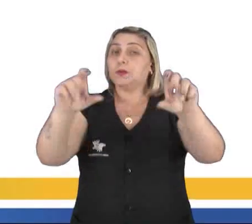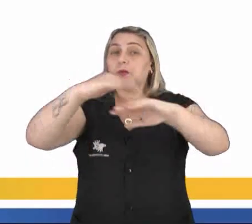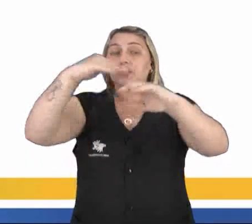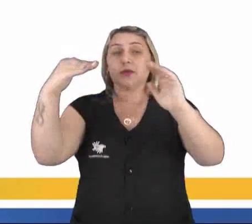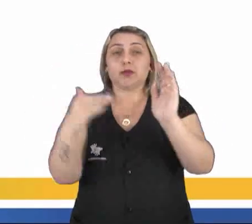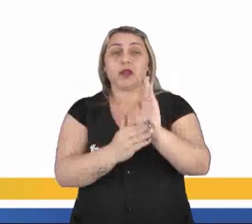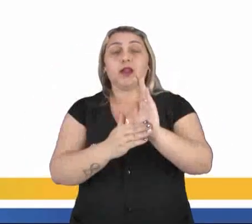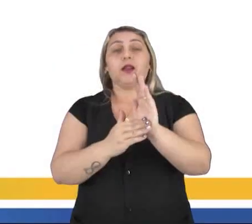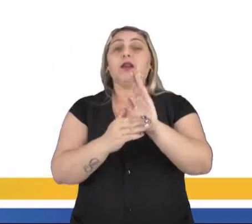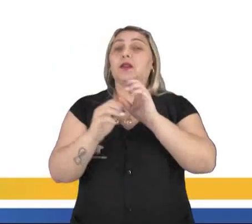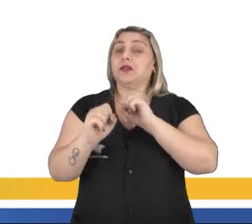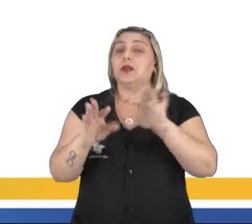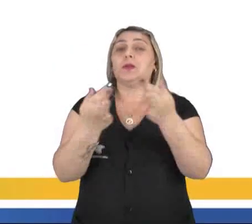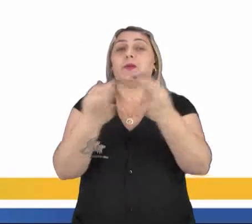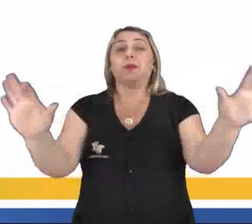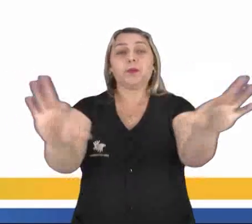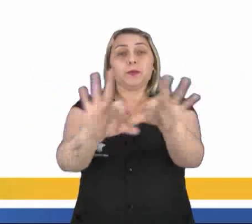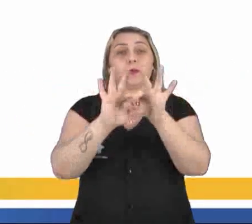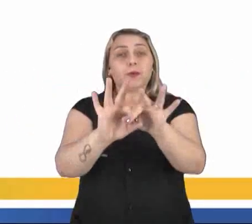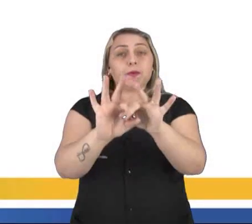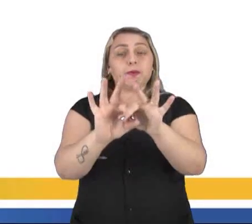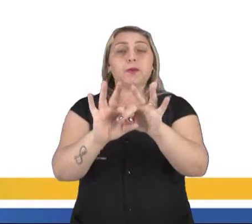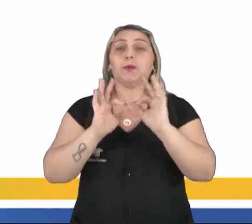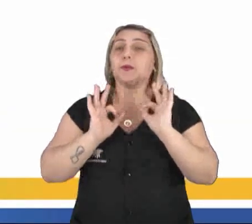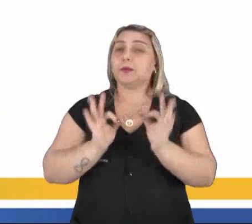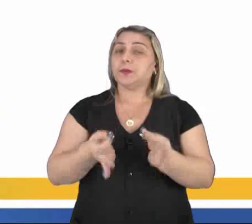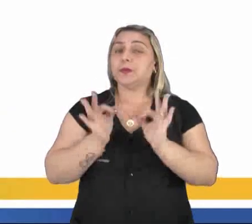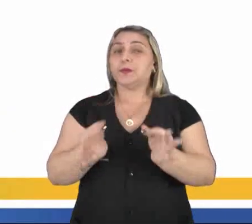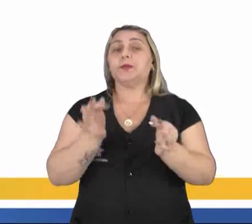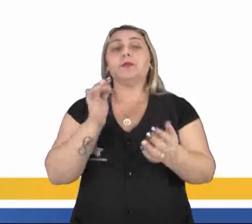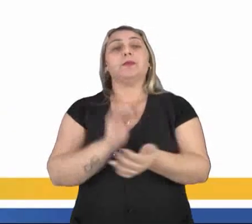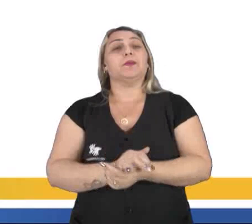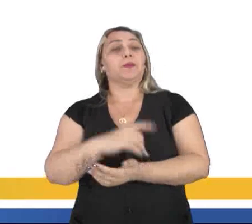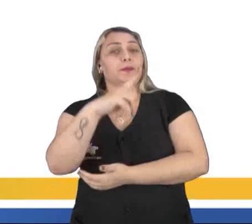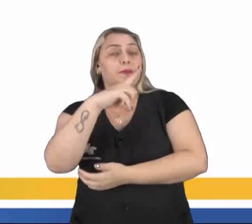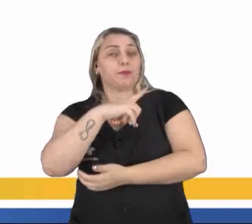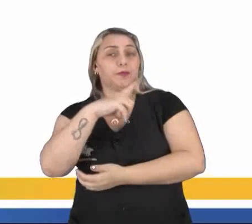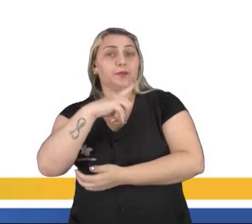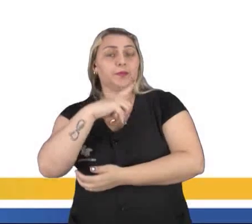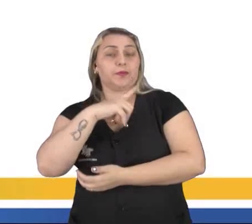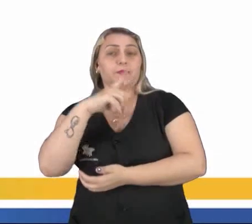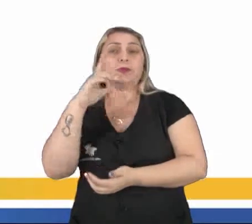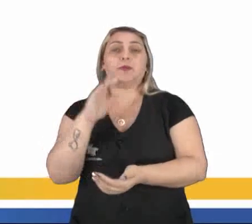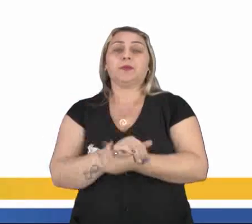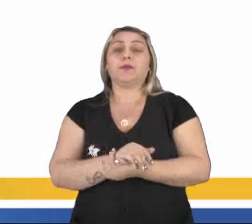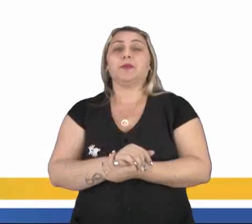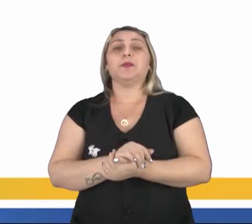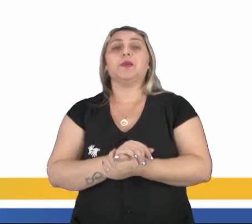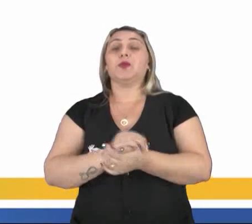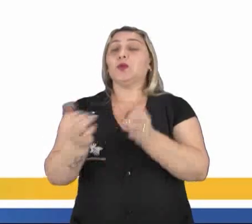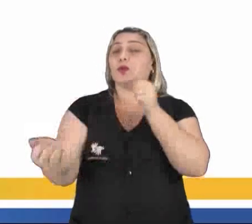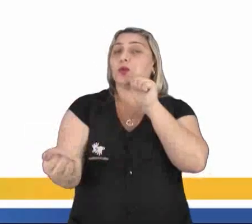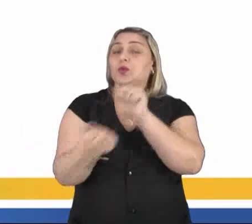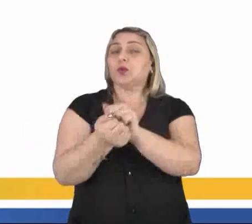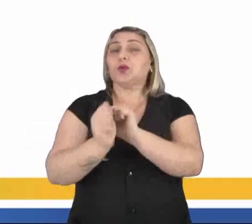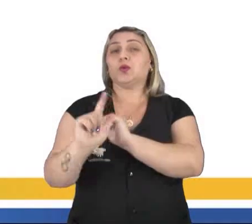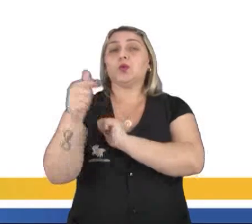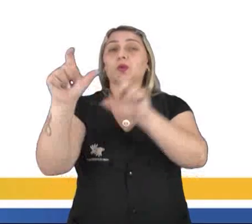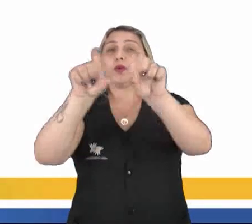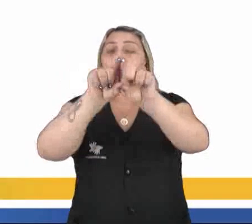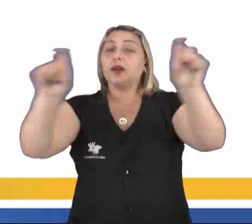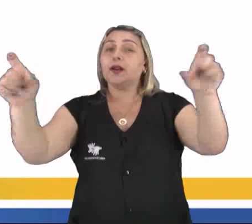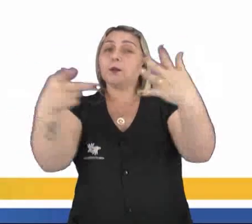estamos trabalhando, que são as orações subordinadas, né? Elas vão ter ali, elas vão se encaixar junto com outra